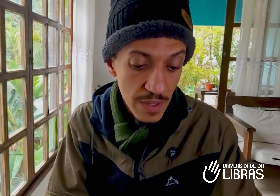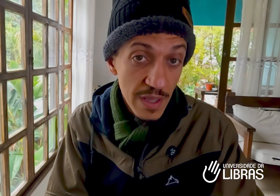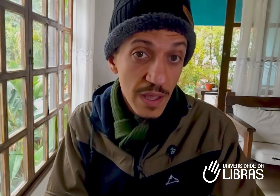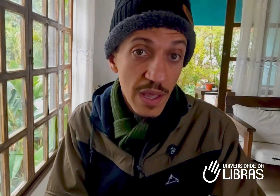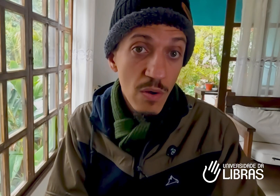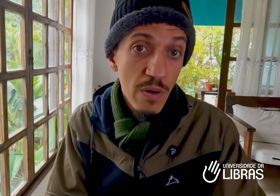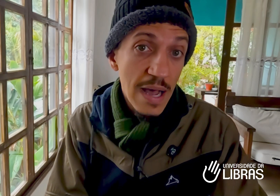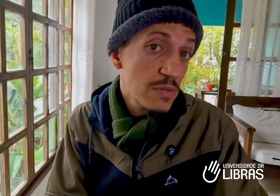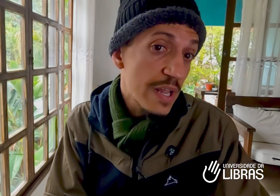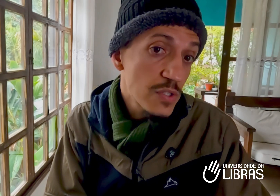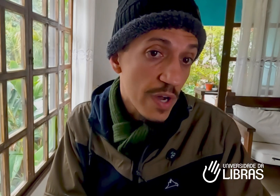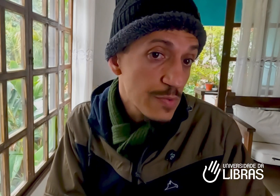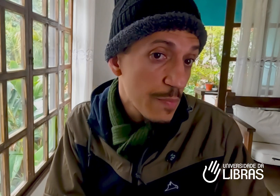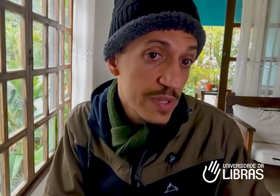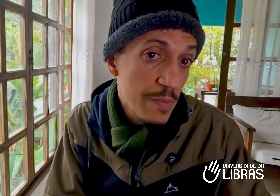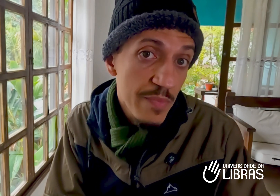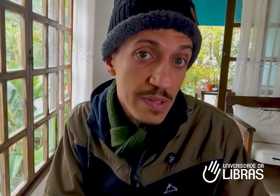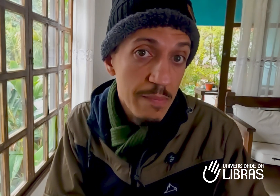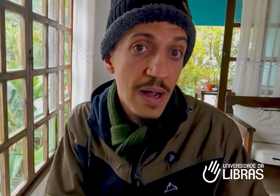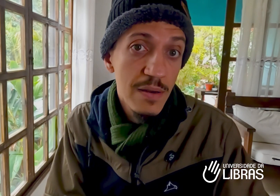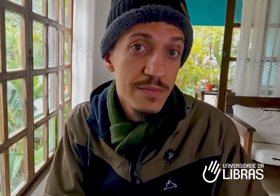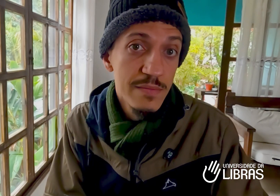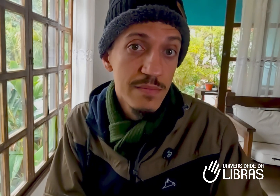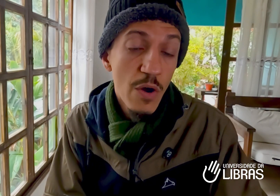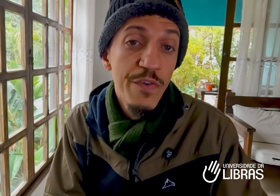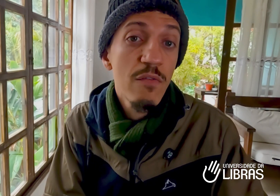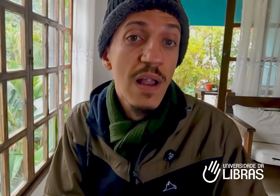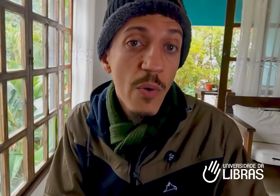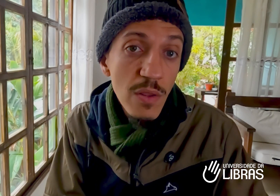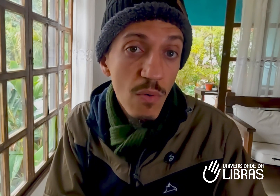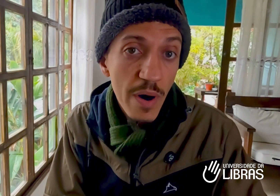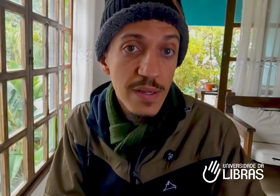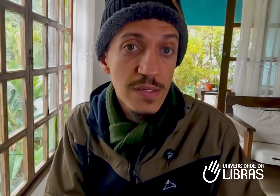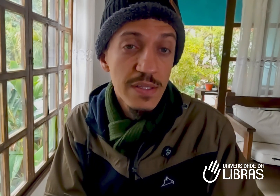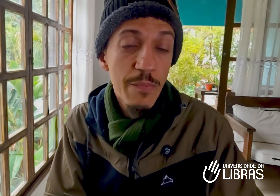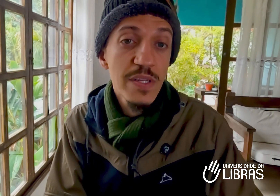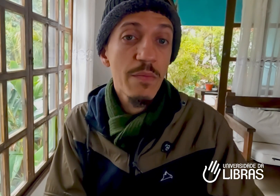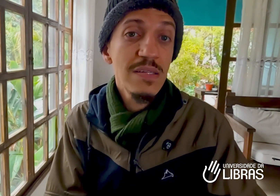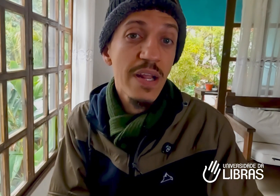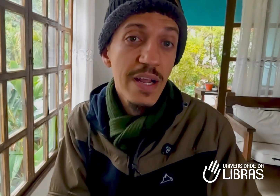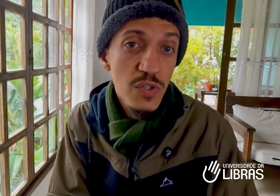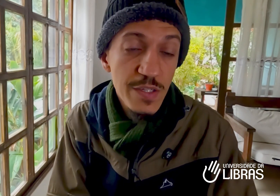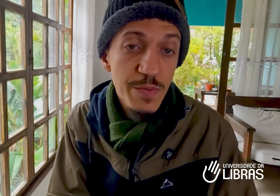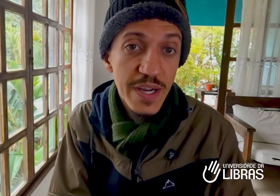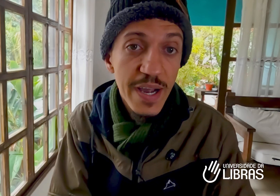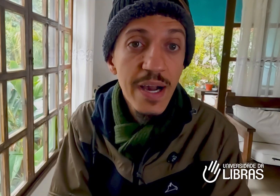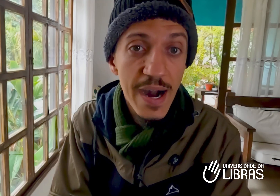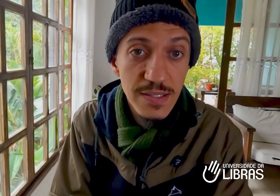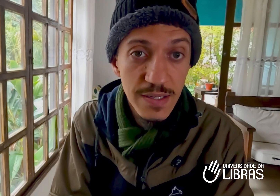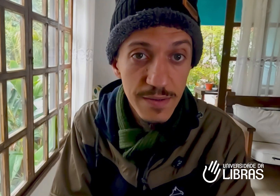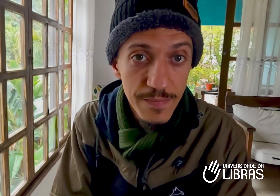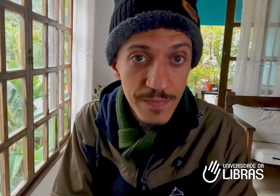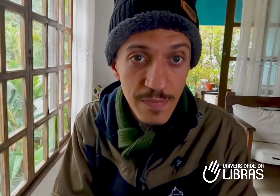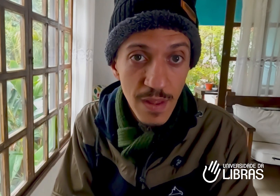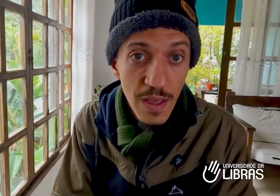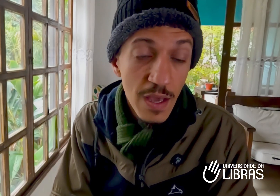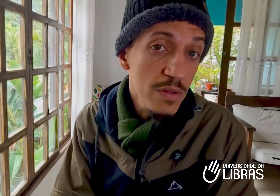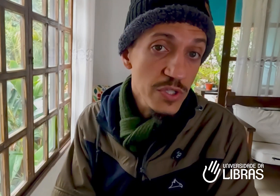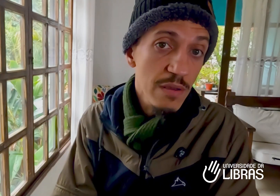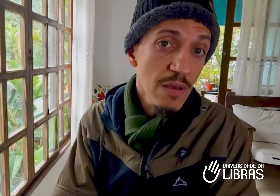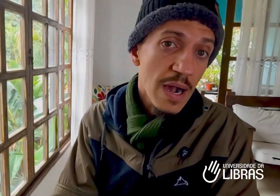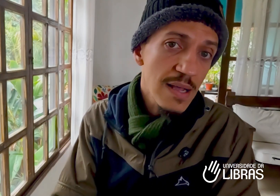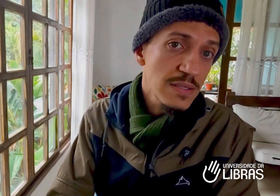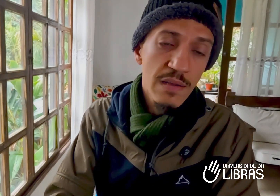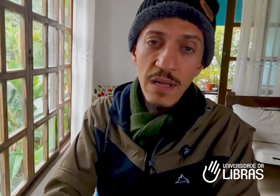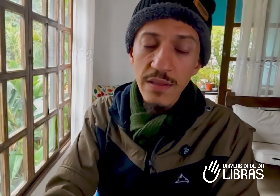Madison, eu gasto 3 horas para poder ir para o meu trabalho. Eu fico lá 8 horas, depois são mais 3 horas para chegar em casa. E quando eu